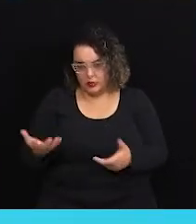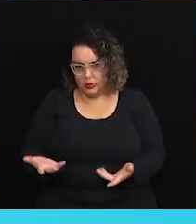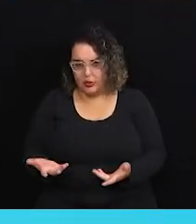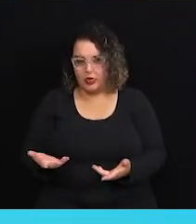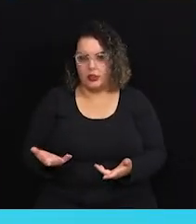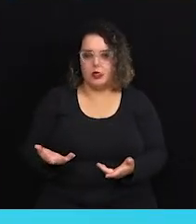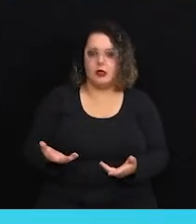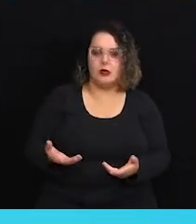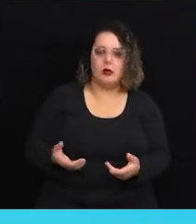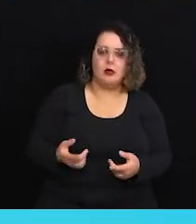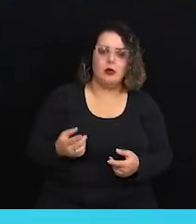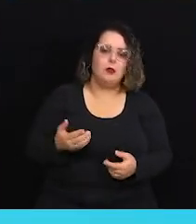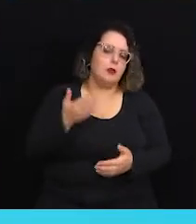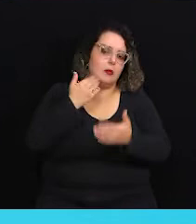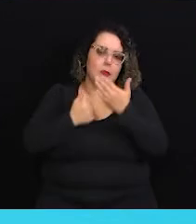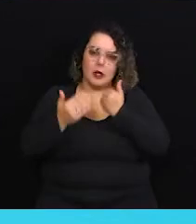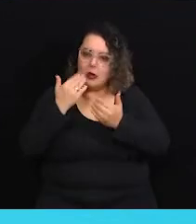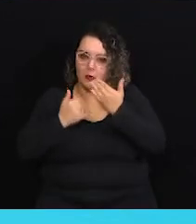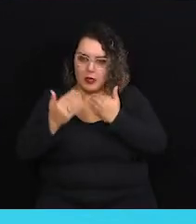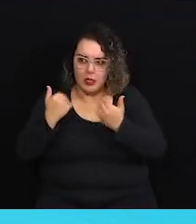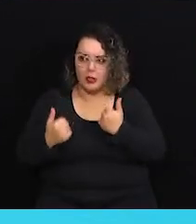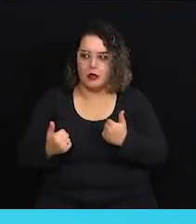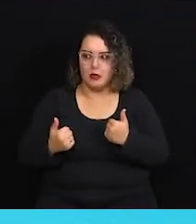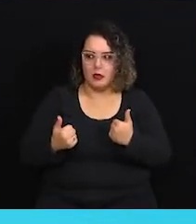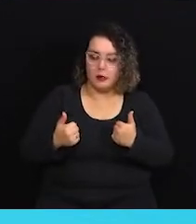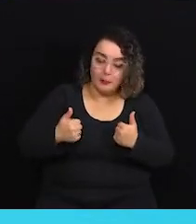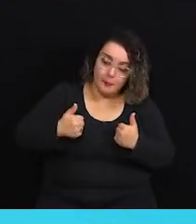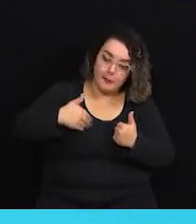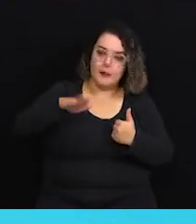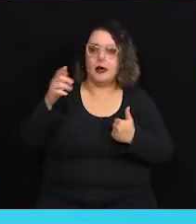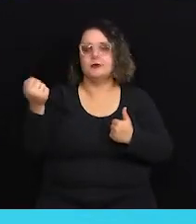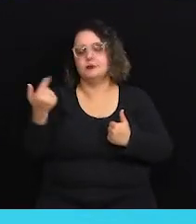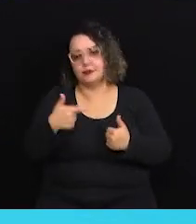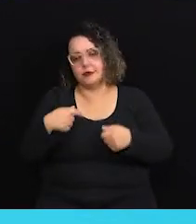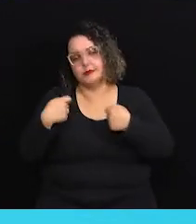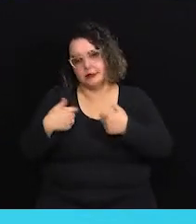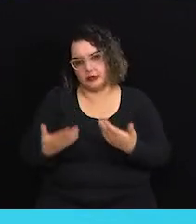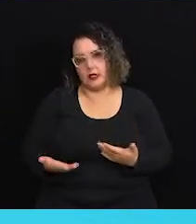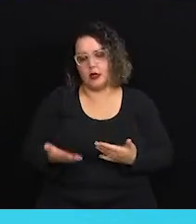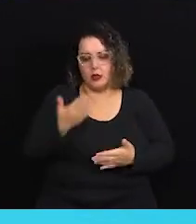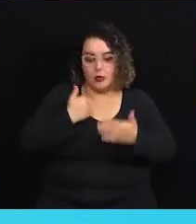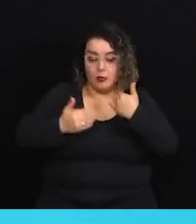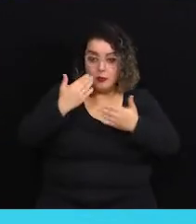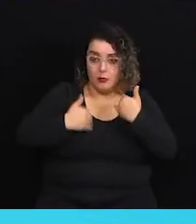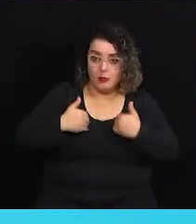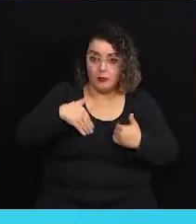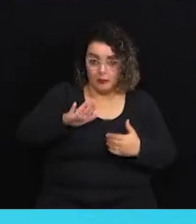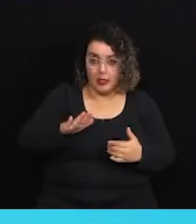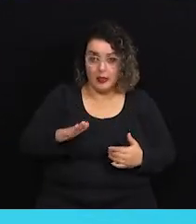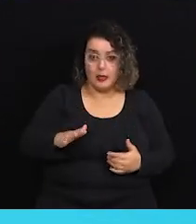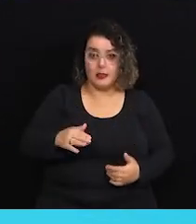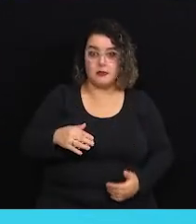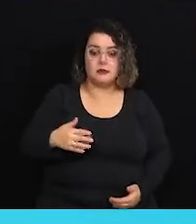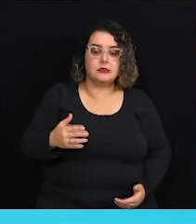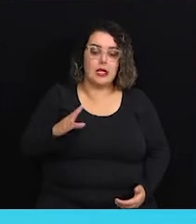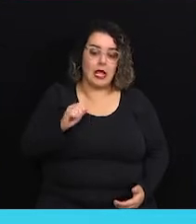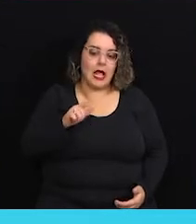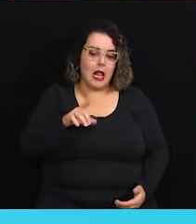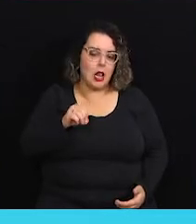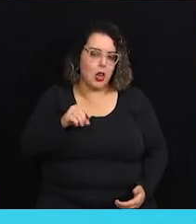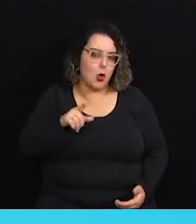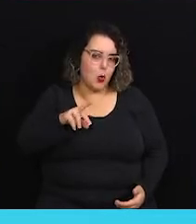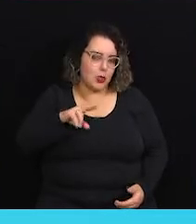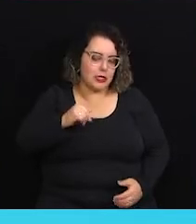decorrente de uma ingesta alimentar além do que a gente precisa, né? Então a gente consome mais calorias do que gasta, a